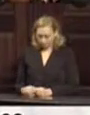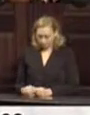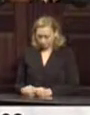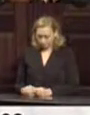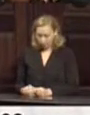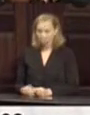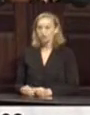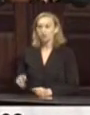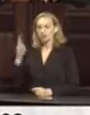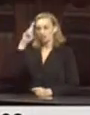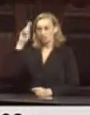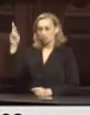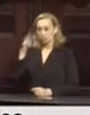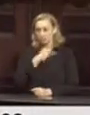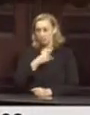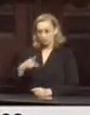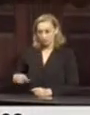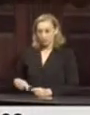Senhor presidente,